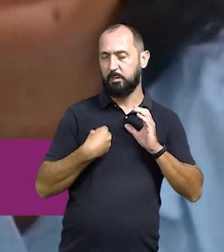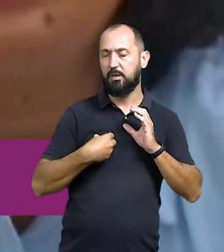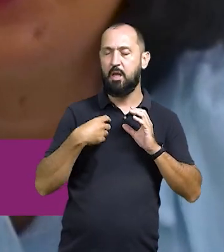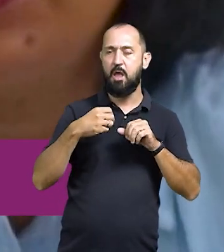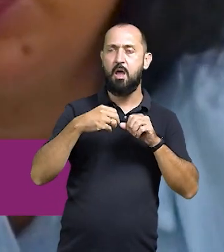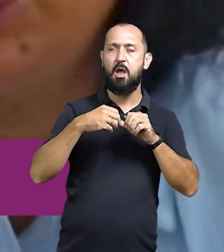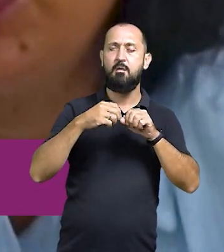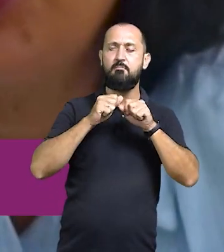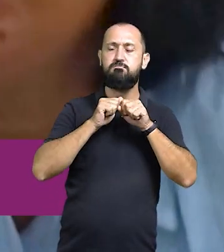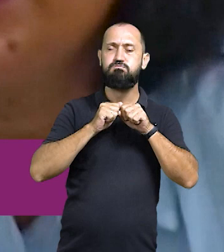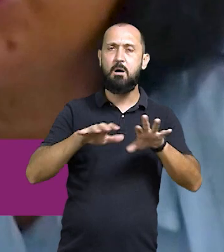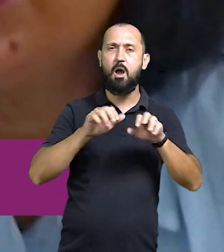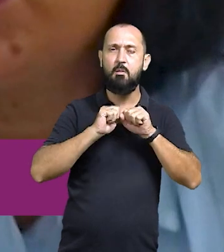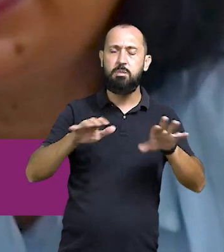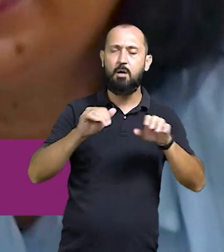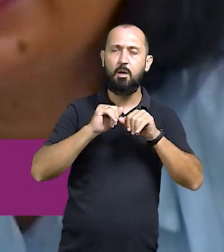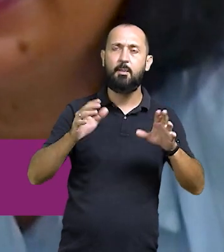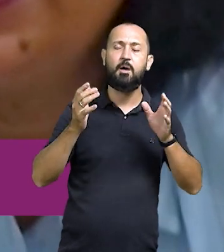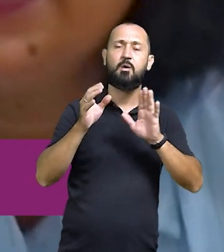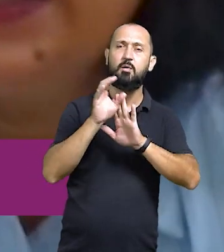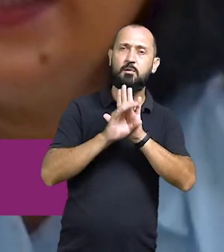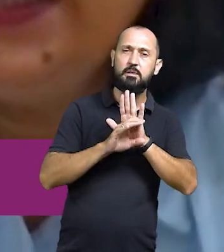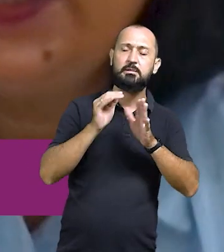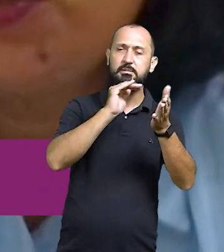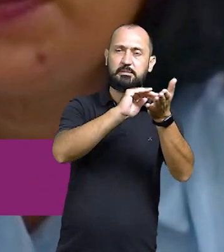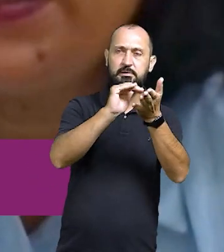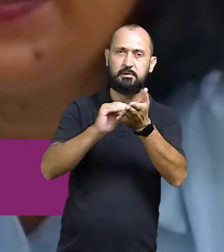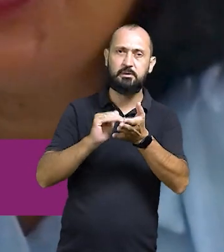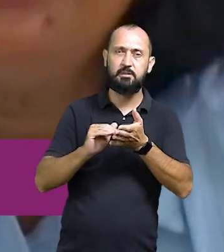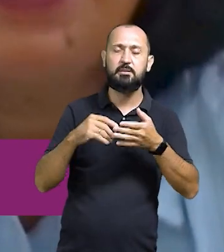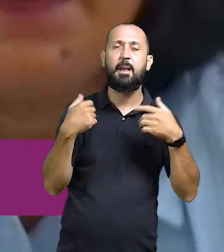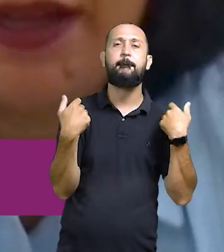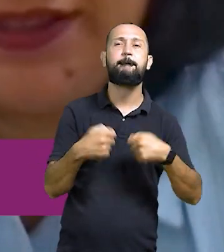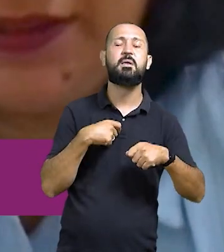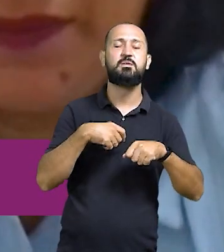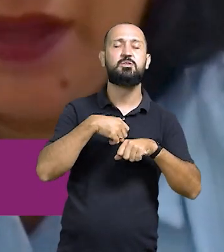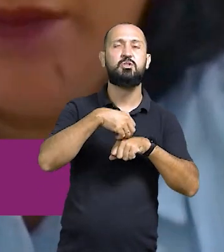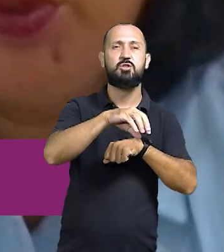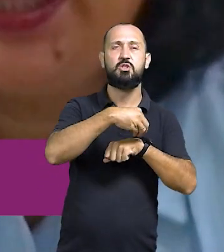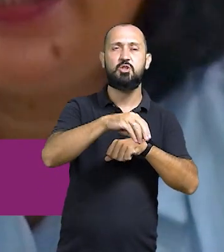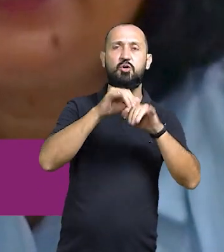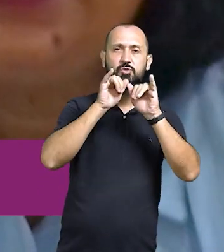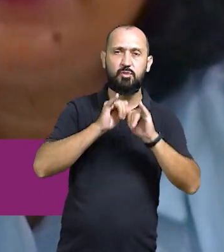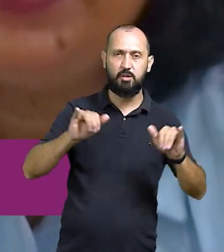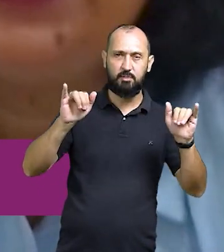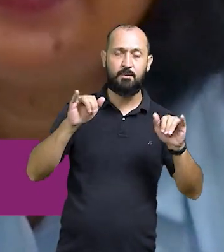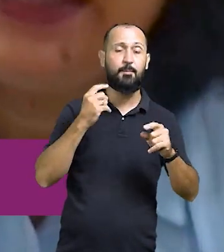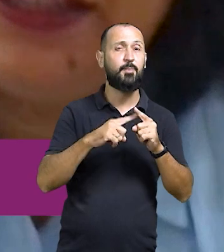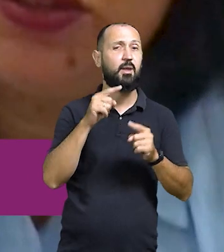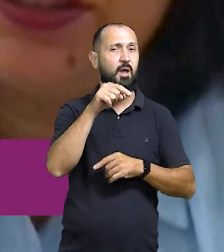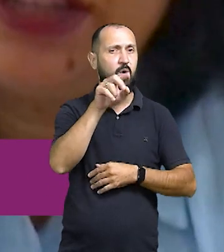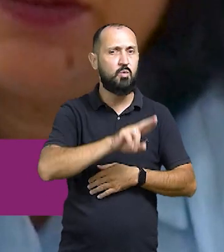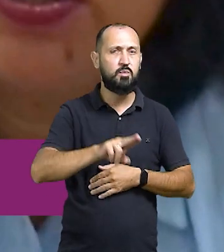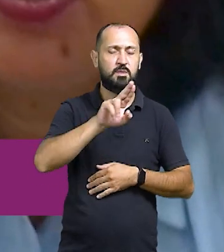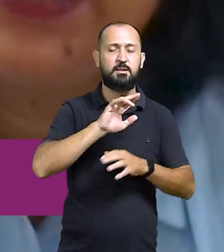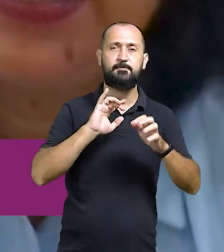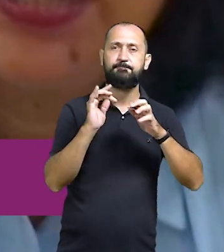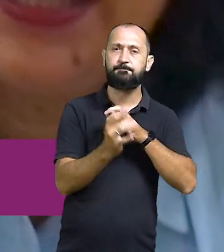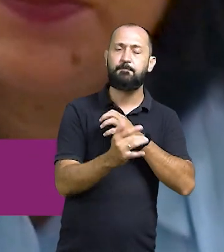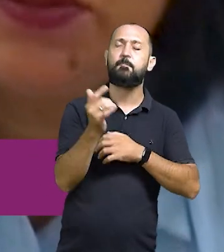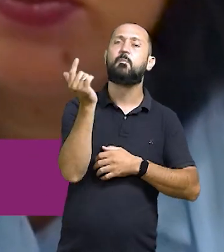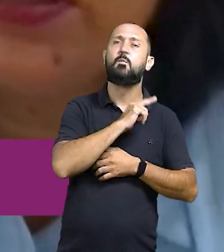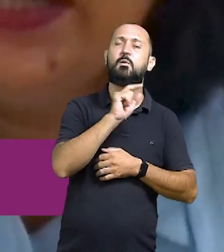nossas ações da Subsecretaria de Mulheres têm debatido isso. Então, por exemplo, no mês de março, a gente